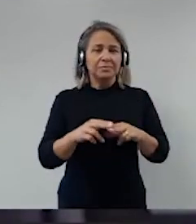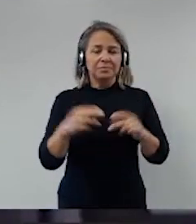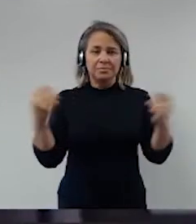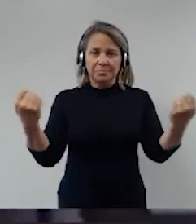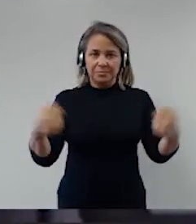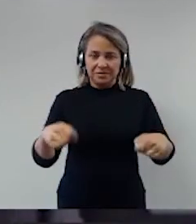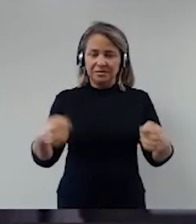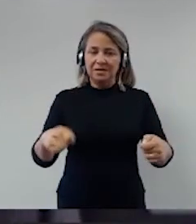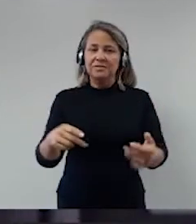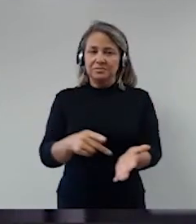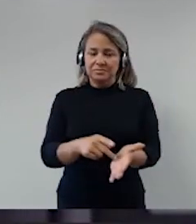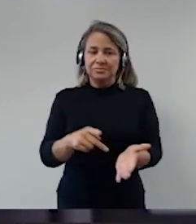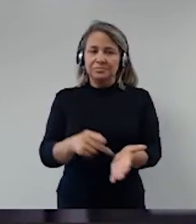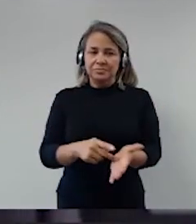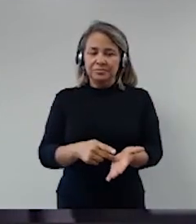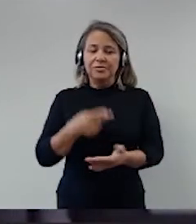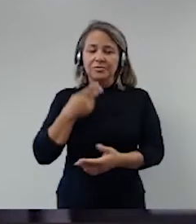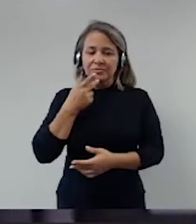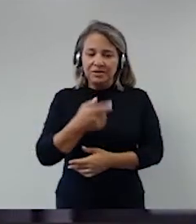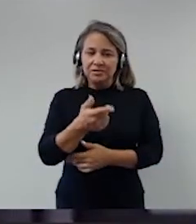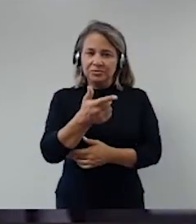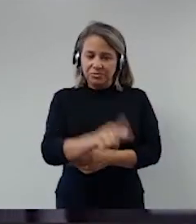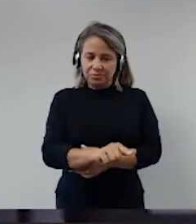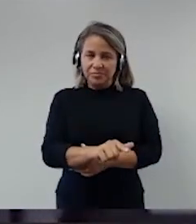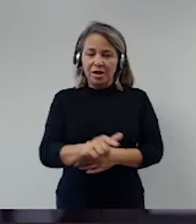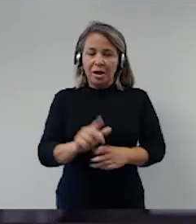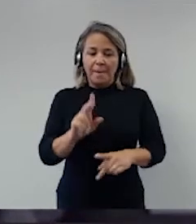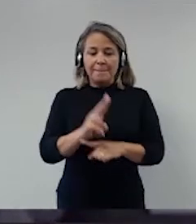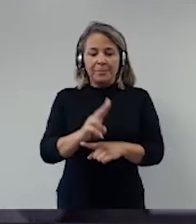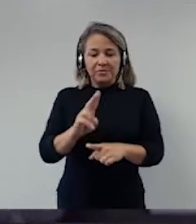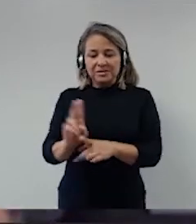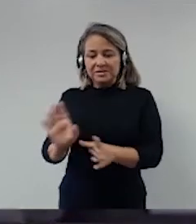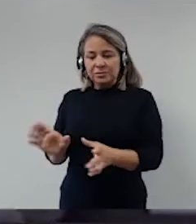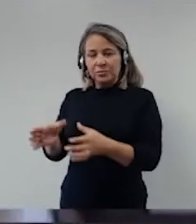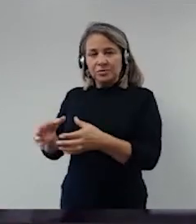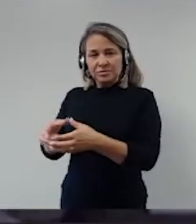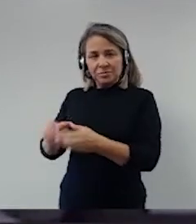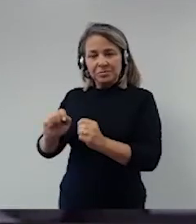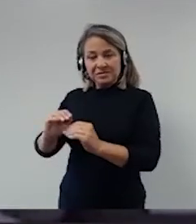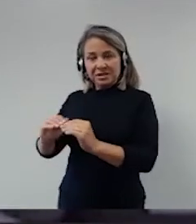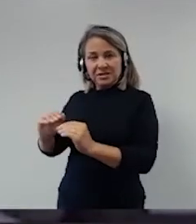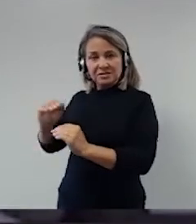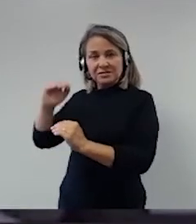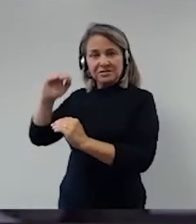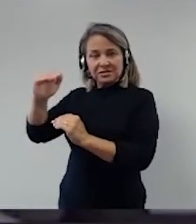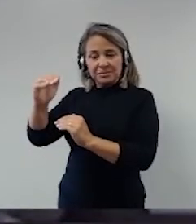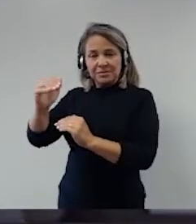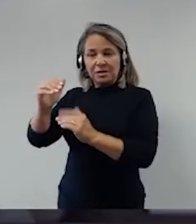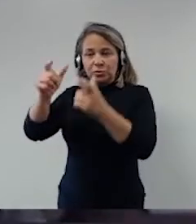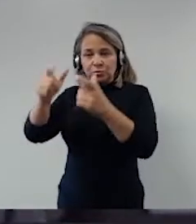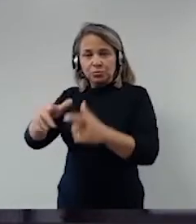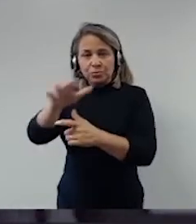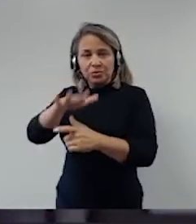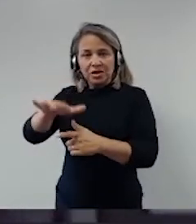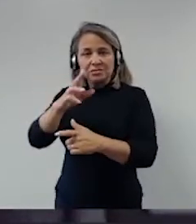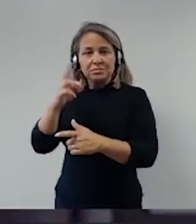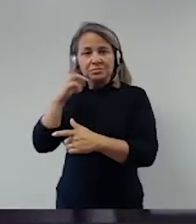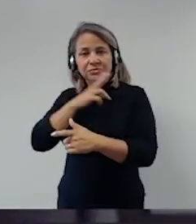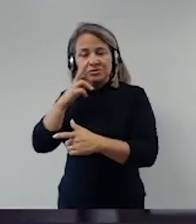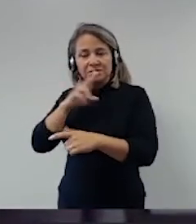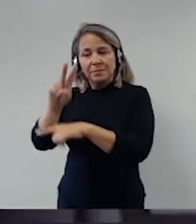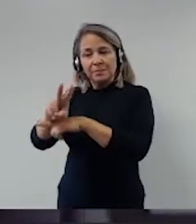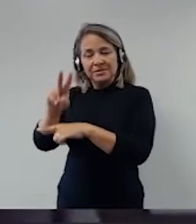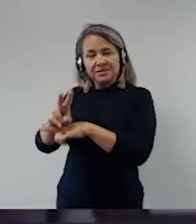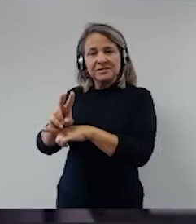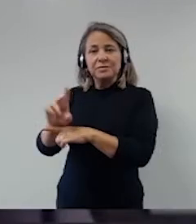sim, reafirmar que a proteção coletiva deve sobrepor nos estados de emergências a proteção